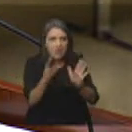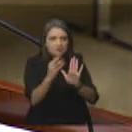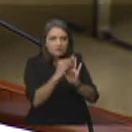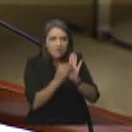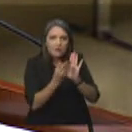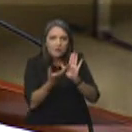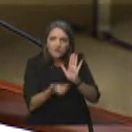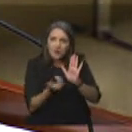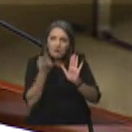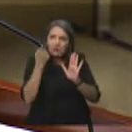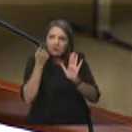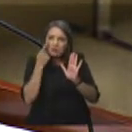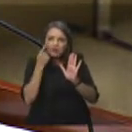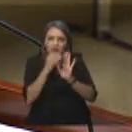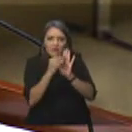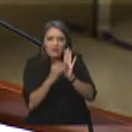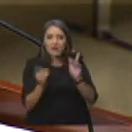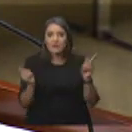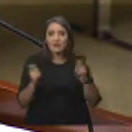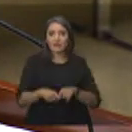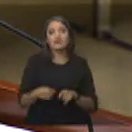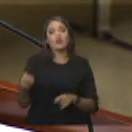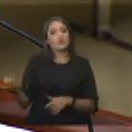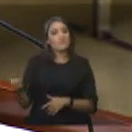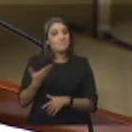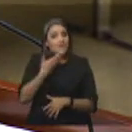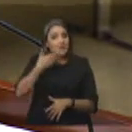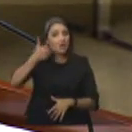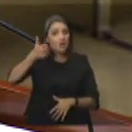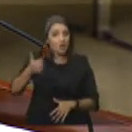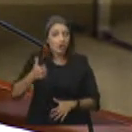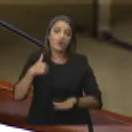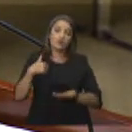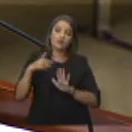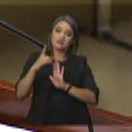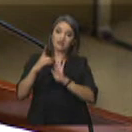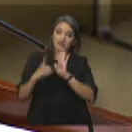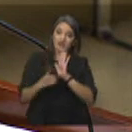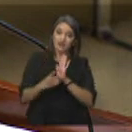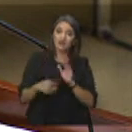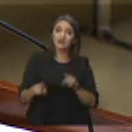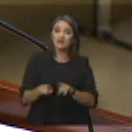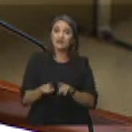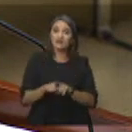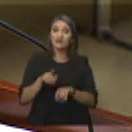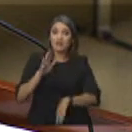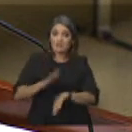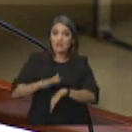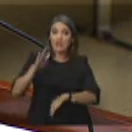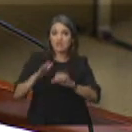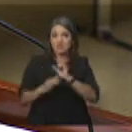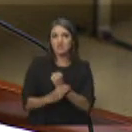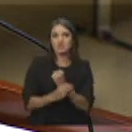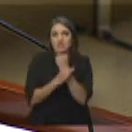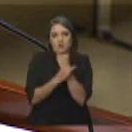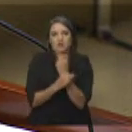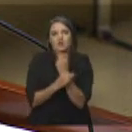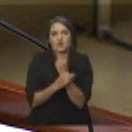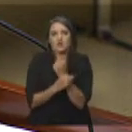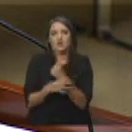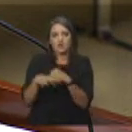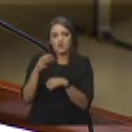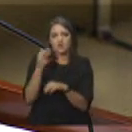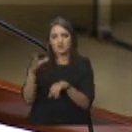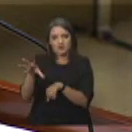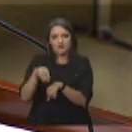que venham trazer novos aprimoramentos e que venham ampliar, ministra Rosa, a segurança no compartilhamento de dados.